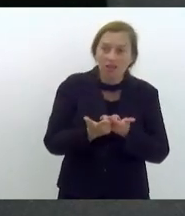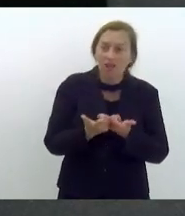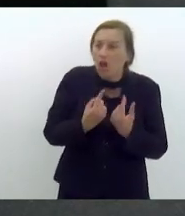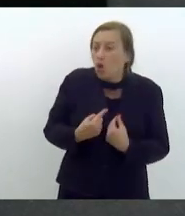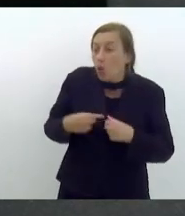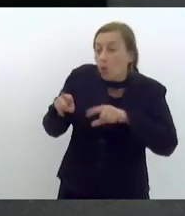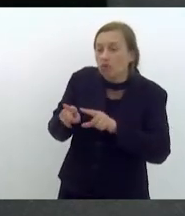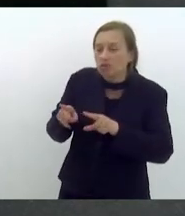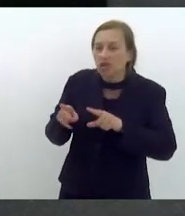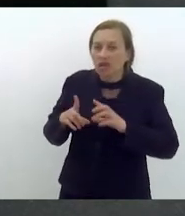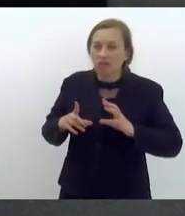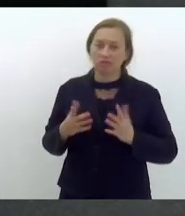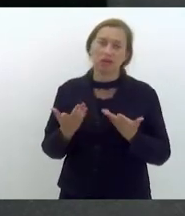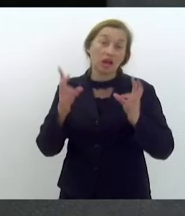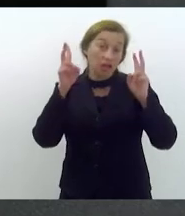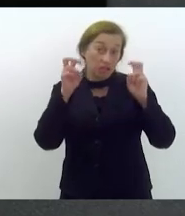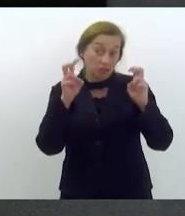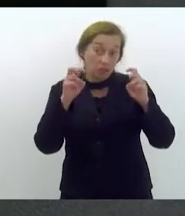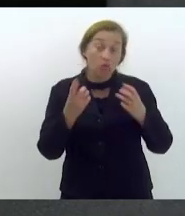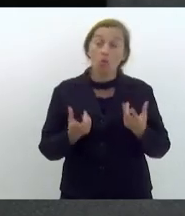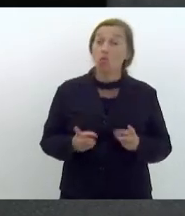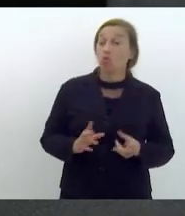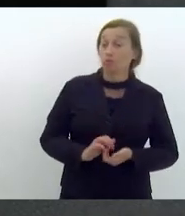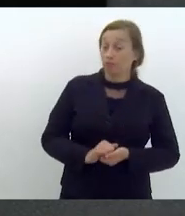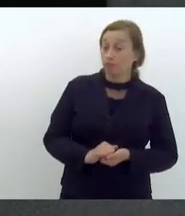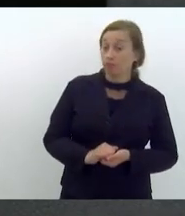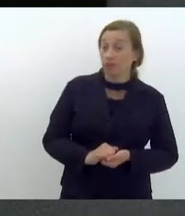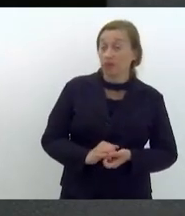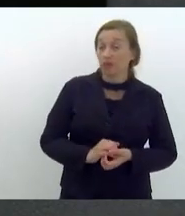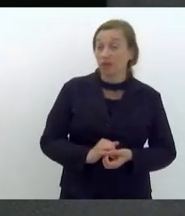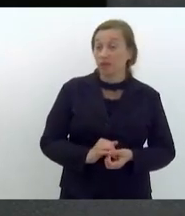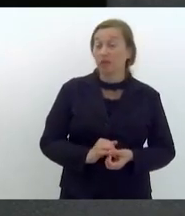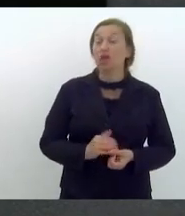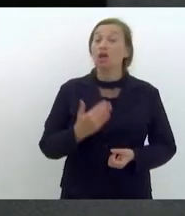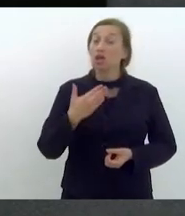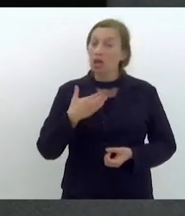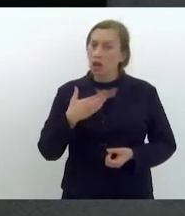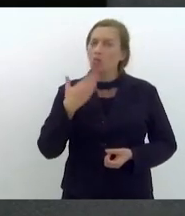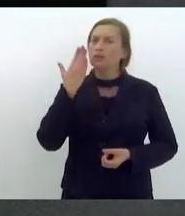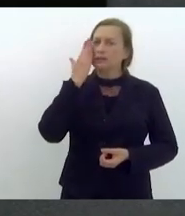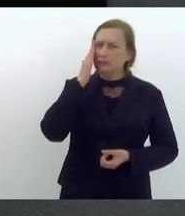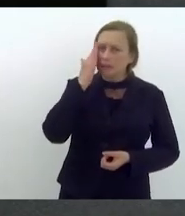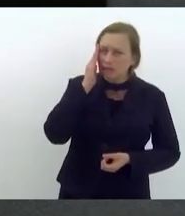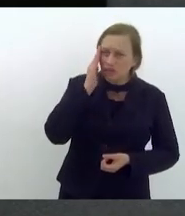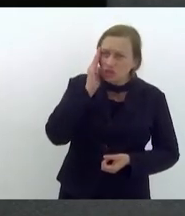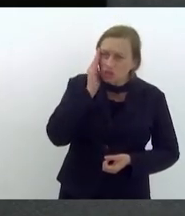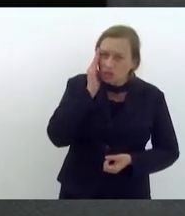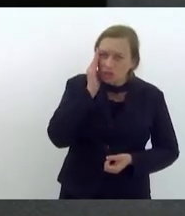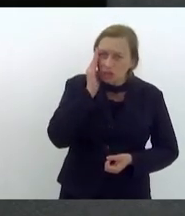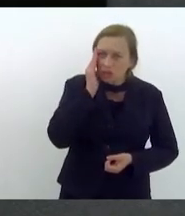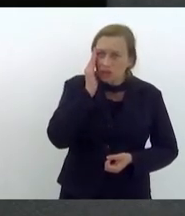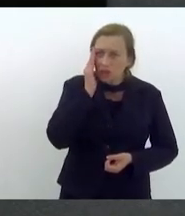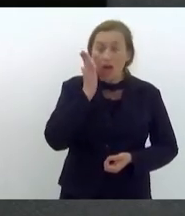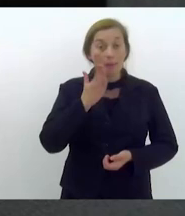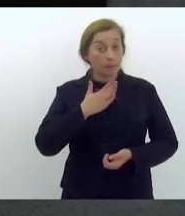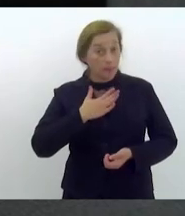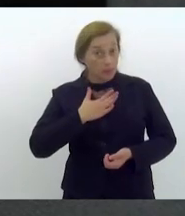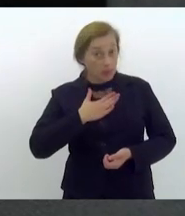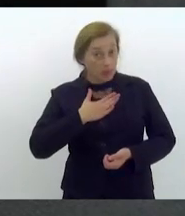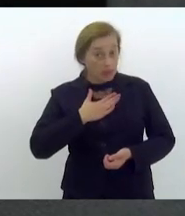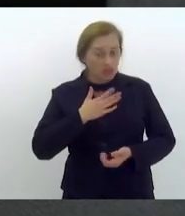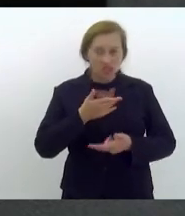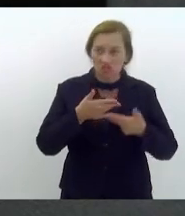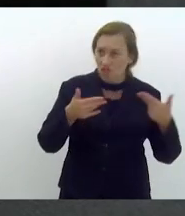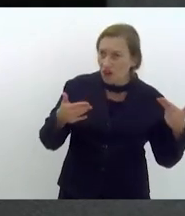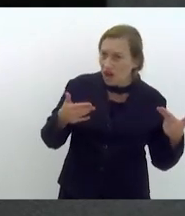contrário a isso a questão pelo menos que eu compreendi tanto minha quanto